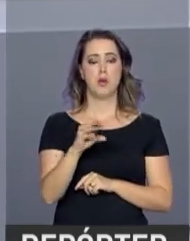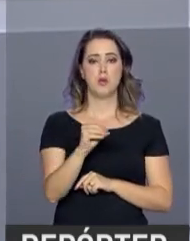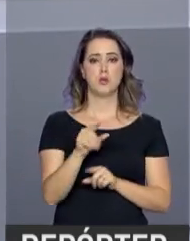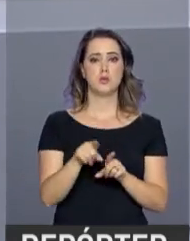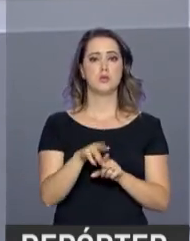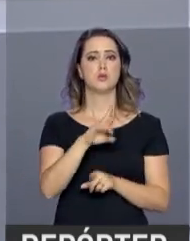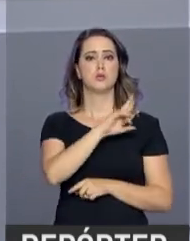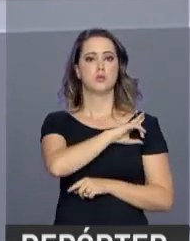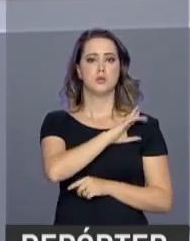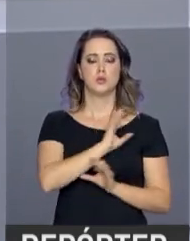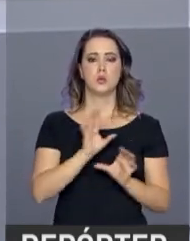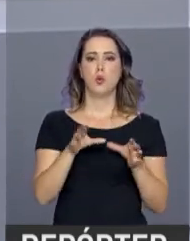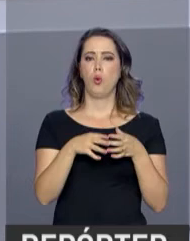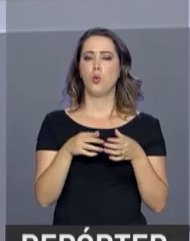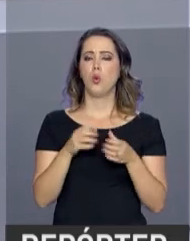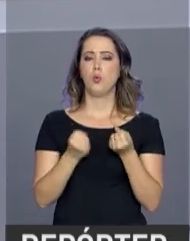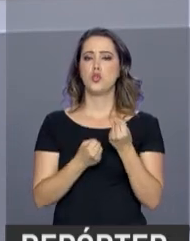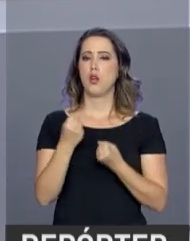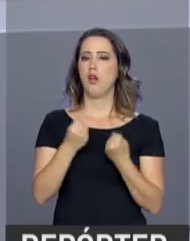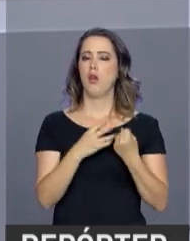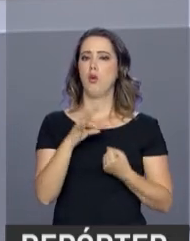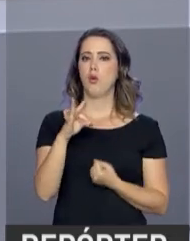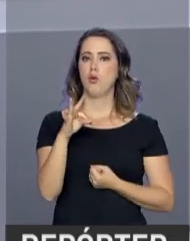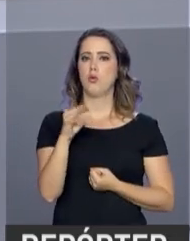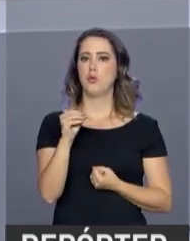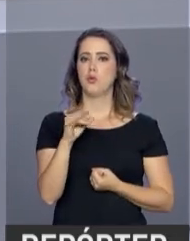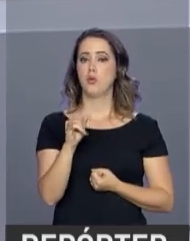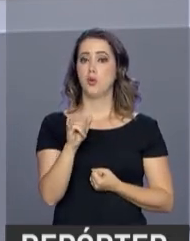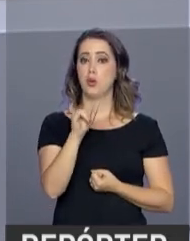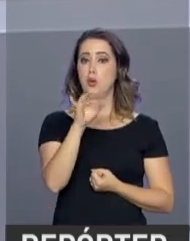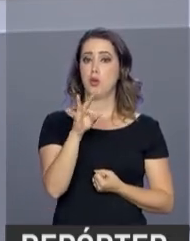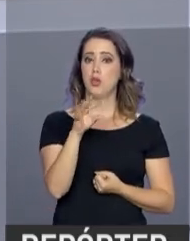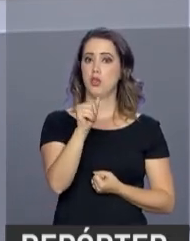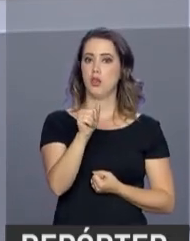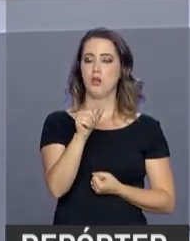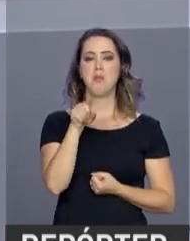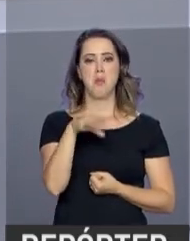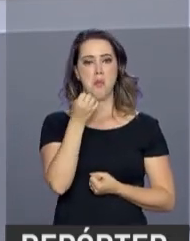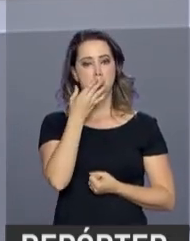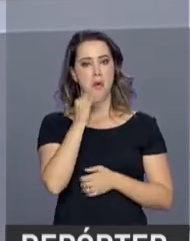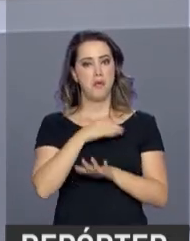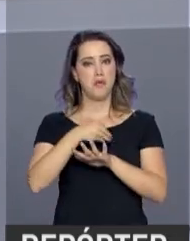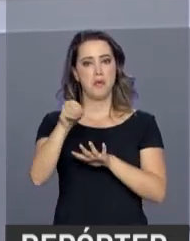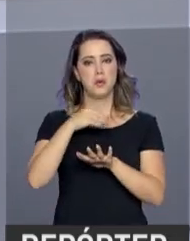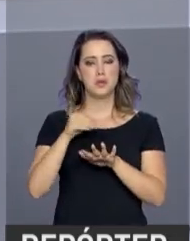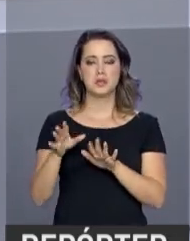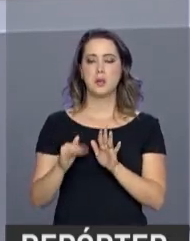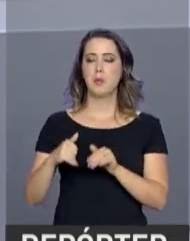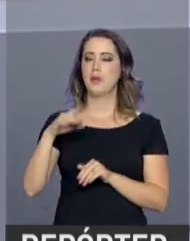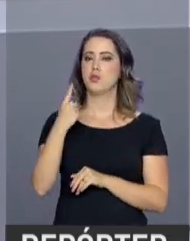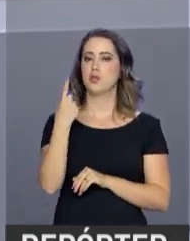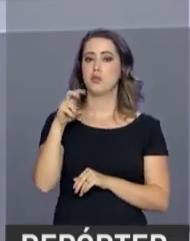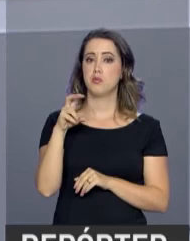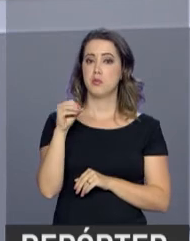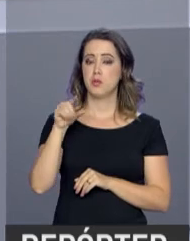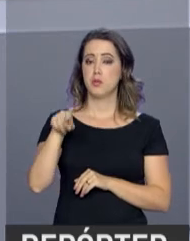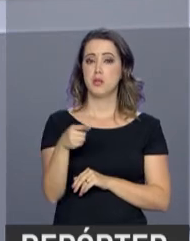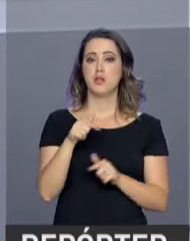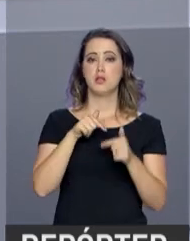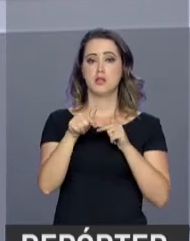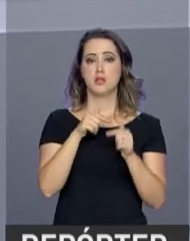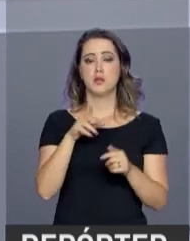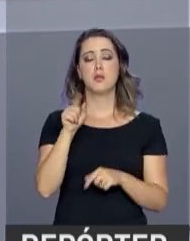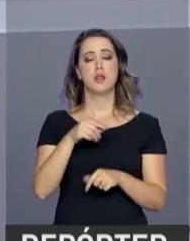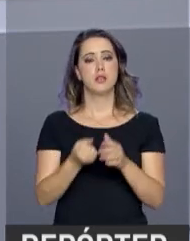e representantes da montadora toyota com uma boa notícia mais de 1.500 empregos serão gerados com a criação do